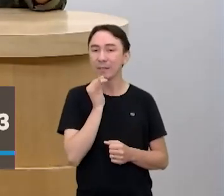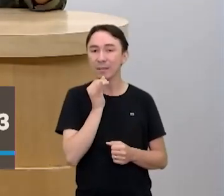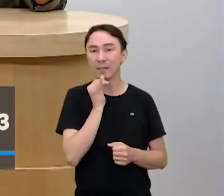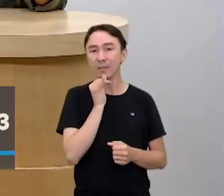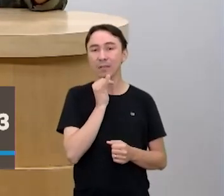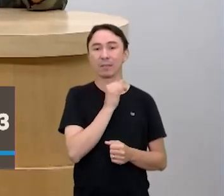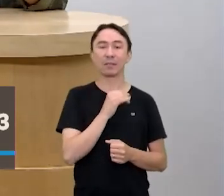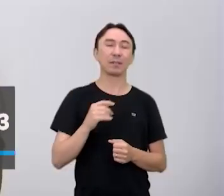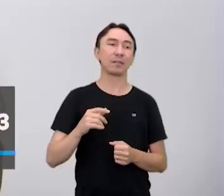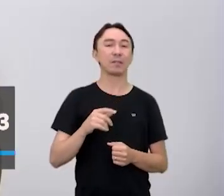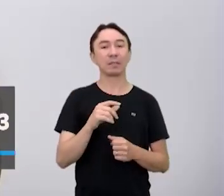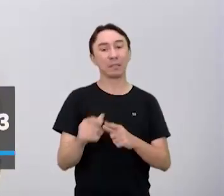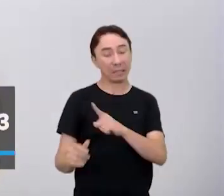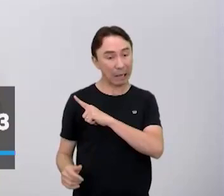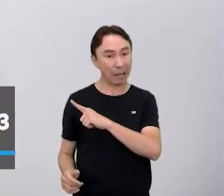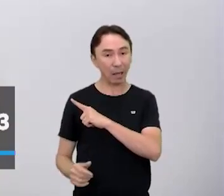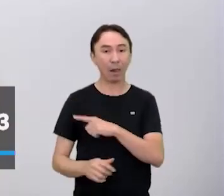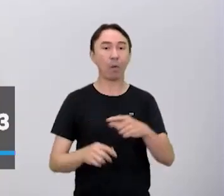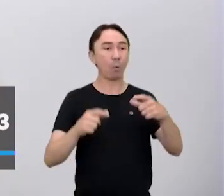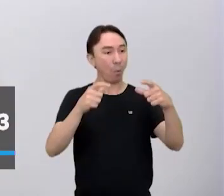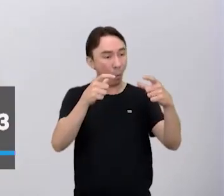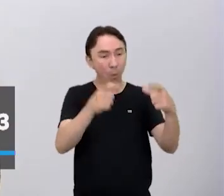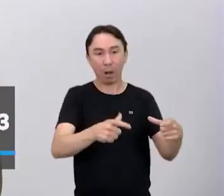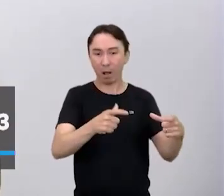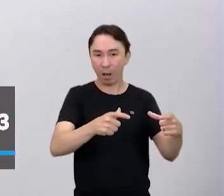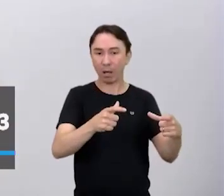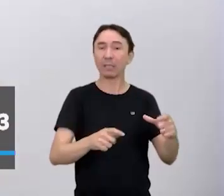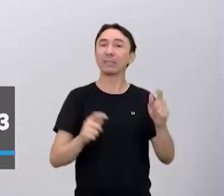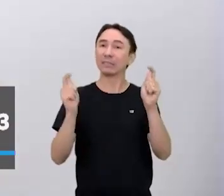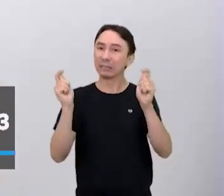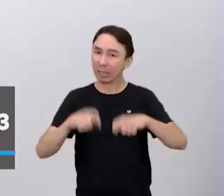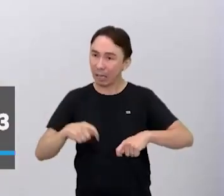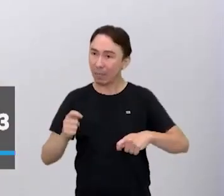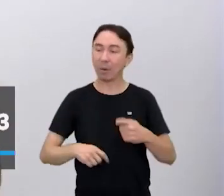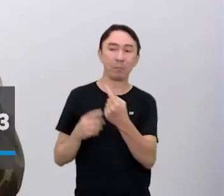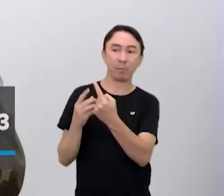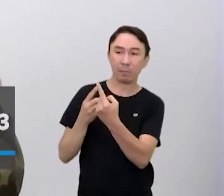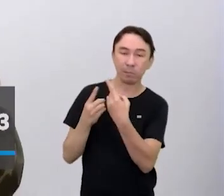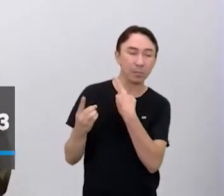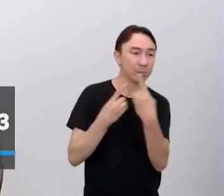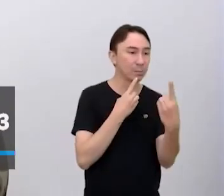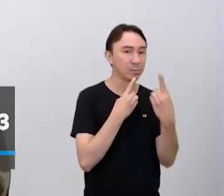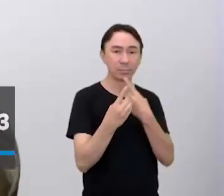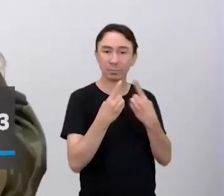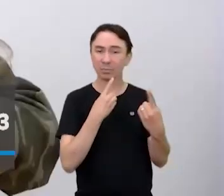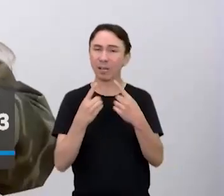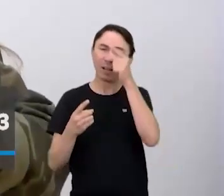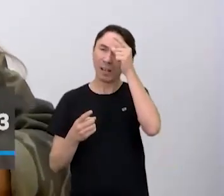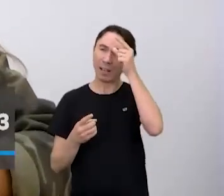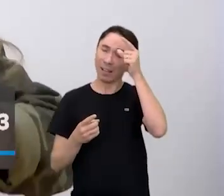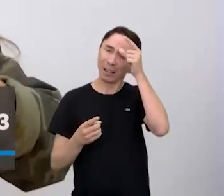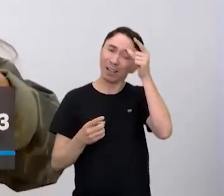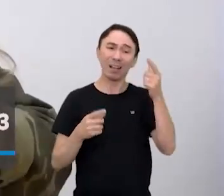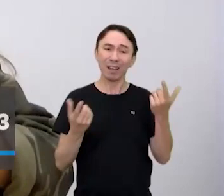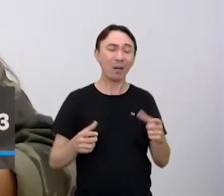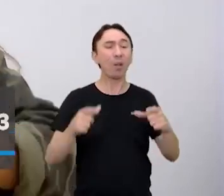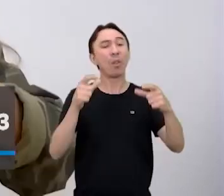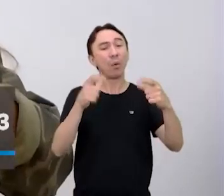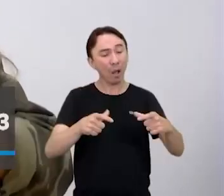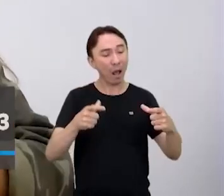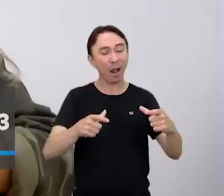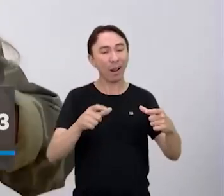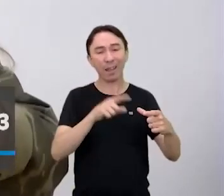que permite a construção do diálogo já é um avanço, né? Só o espaço físico mesmo, esse espaço é